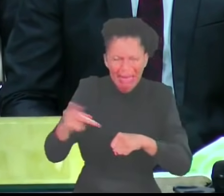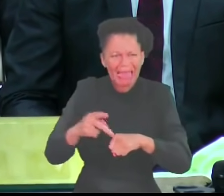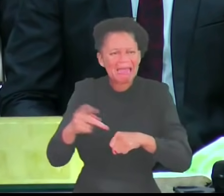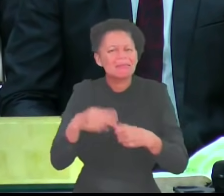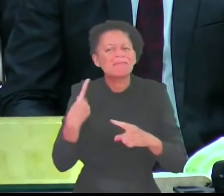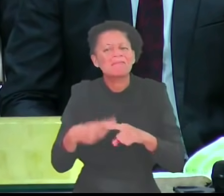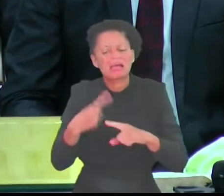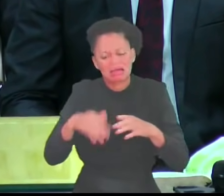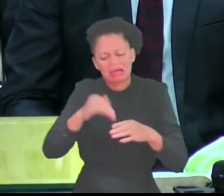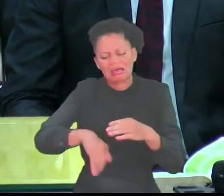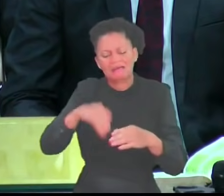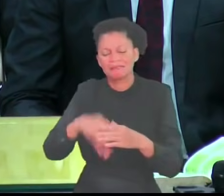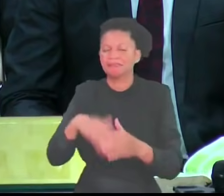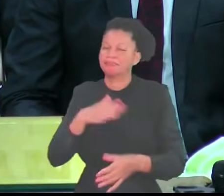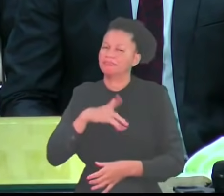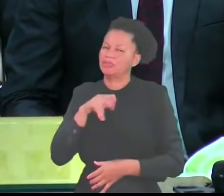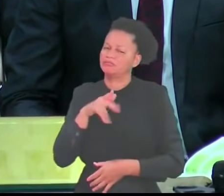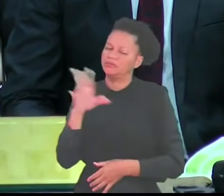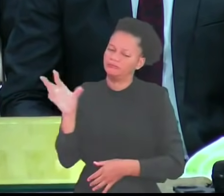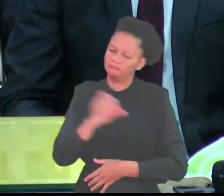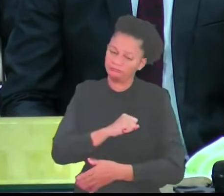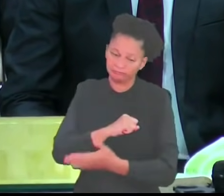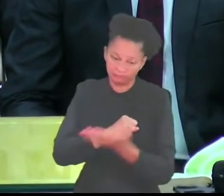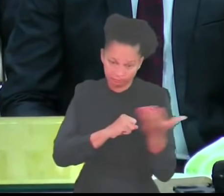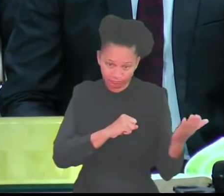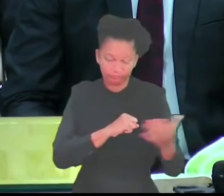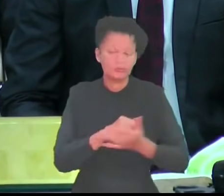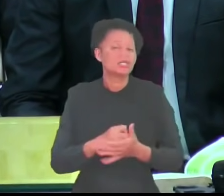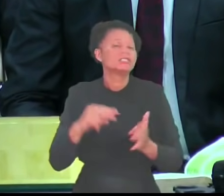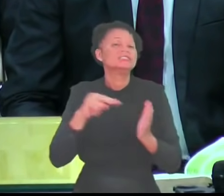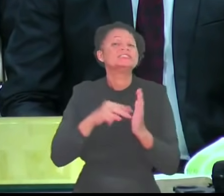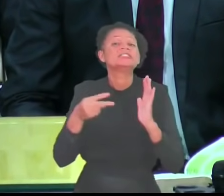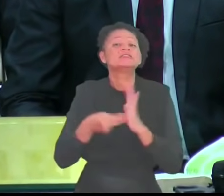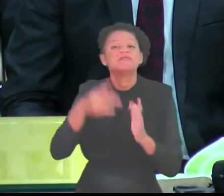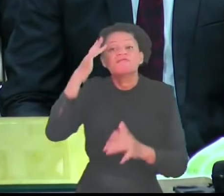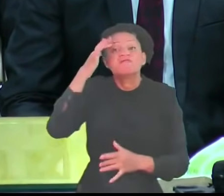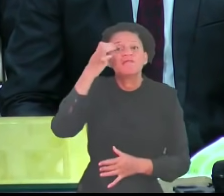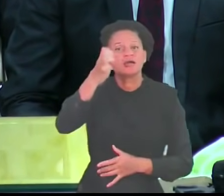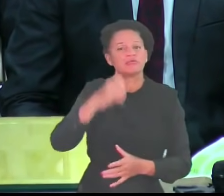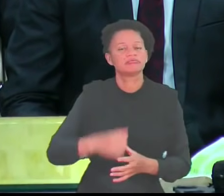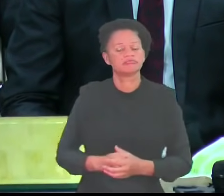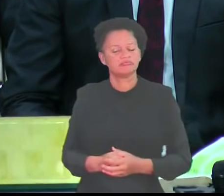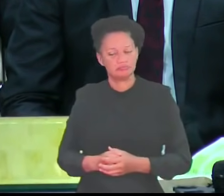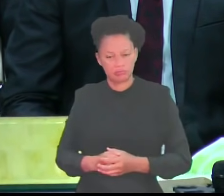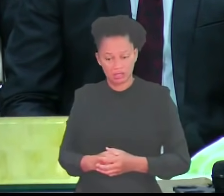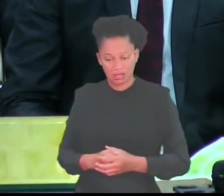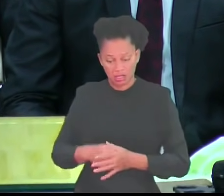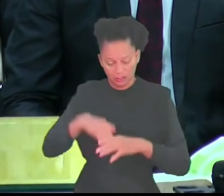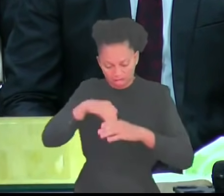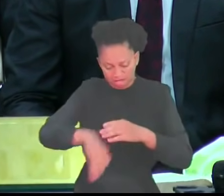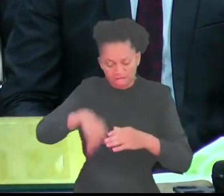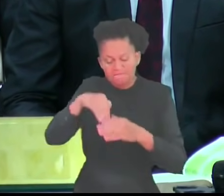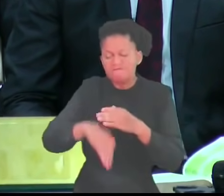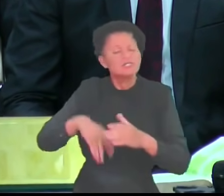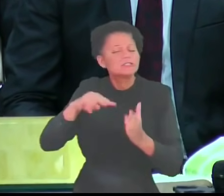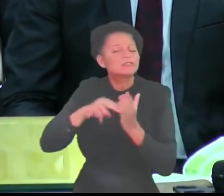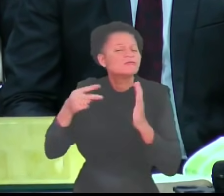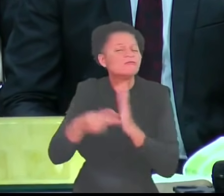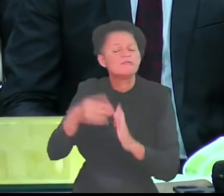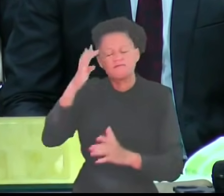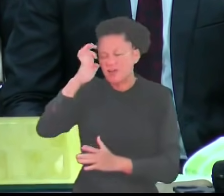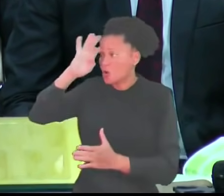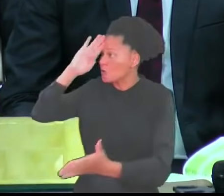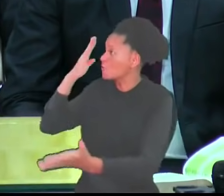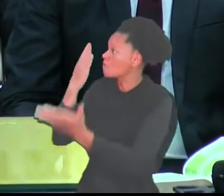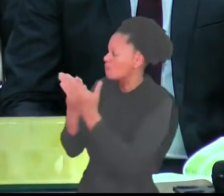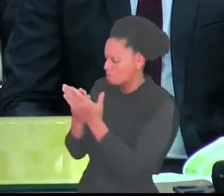buraco? Meu irmão amado, fazer os buracos era um sinal de fé. Fazer as covas era um sinal de que